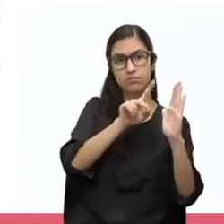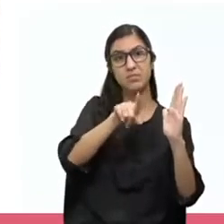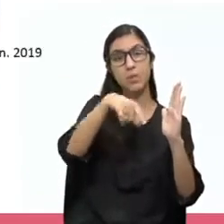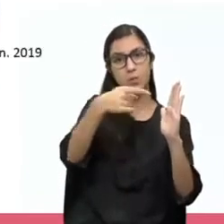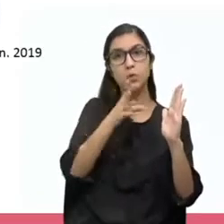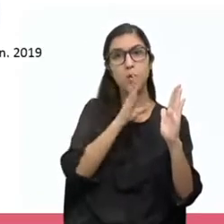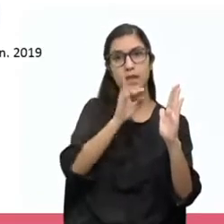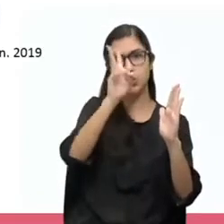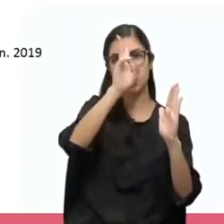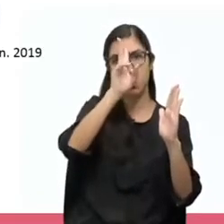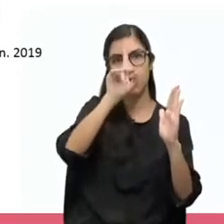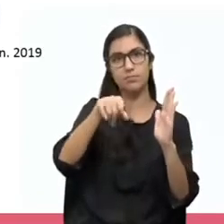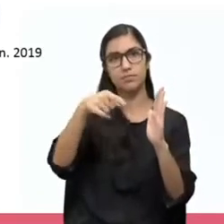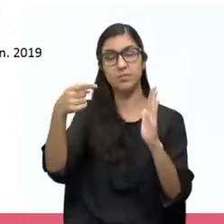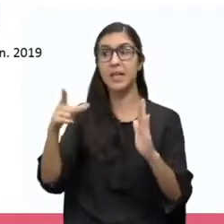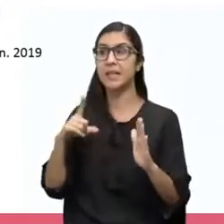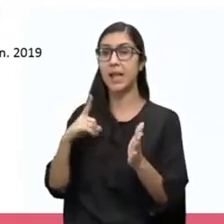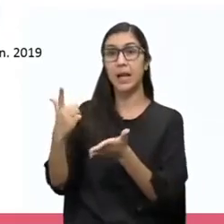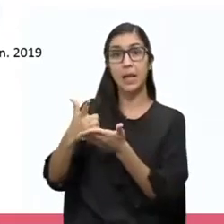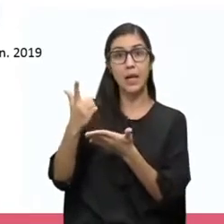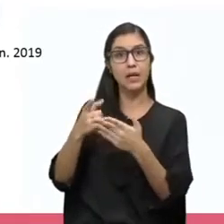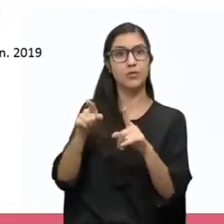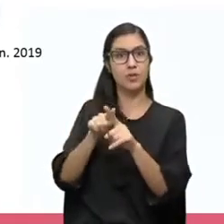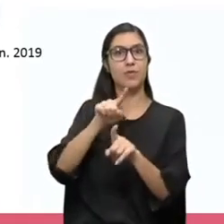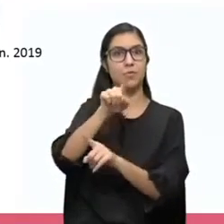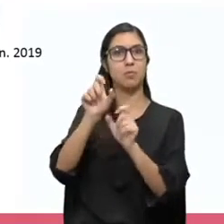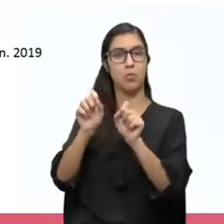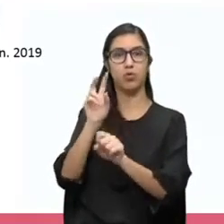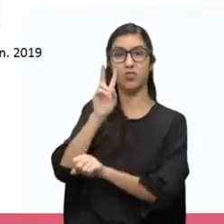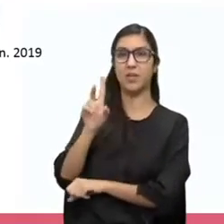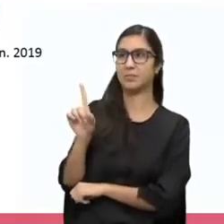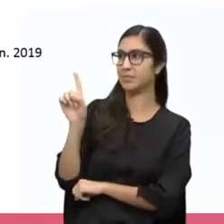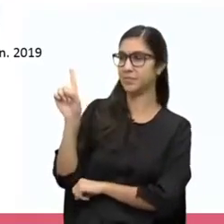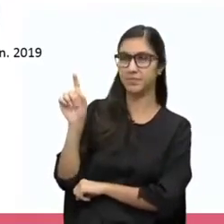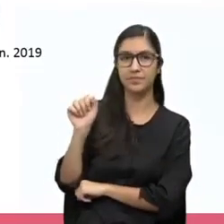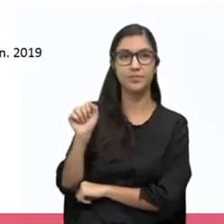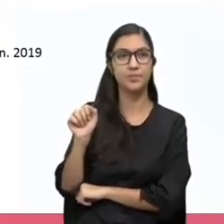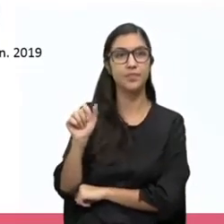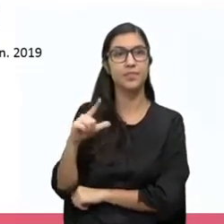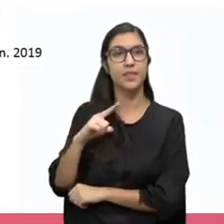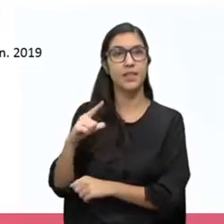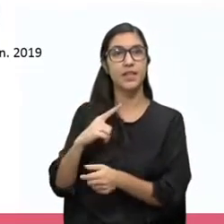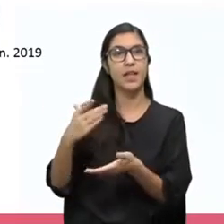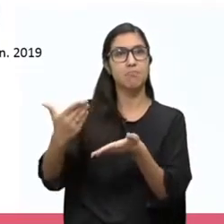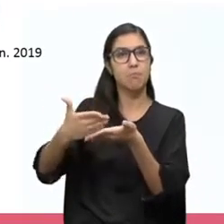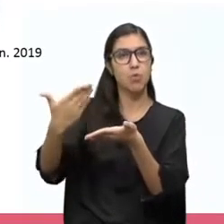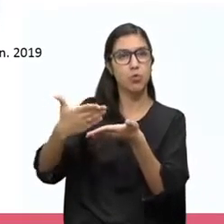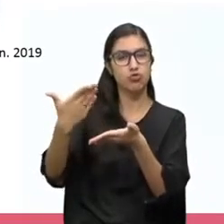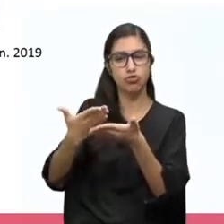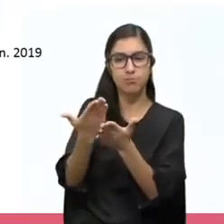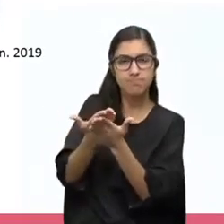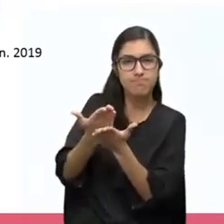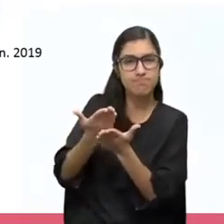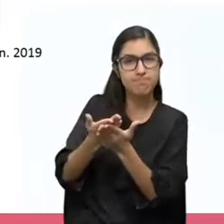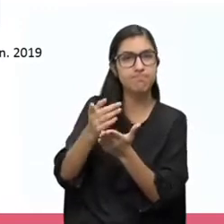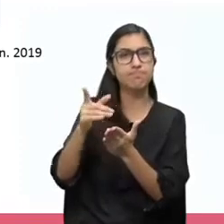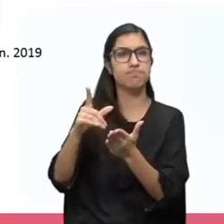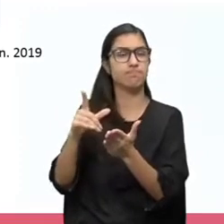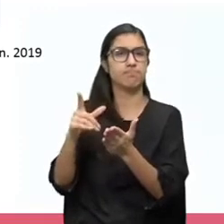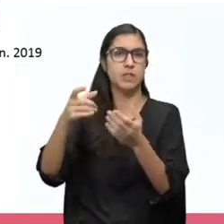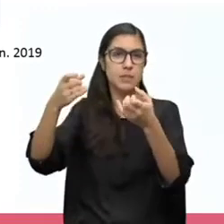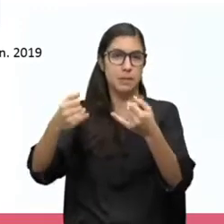conhecendo a história. Deixei leituras para vocês também, né, uma apostila sobre surdo-cegueira e deficiência